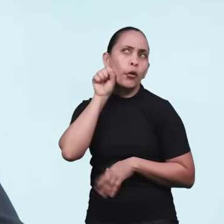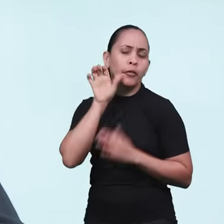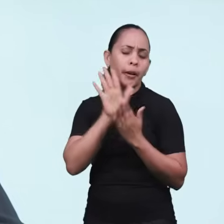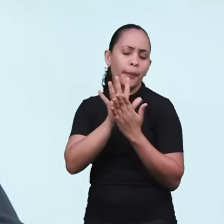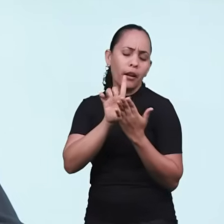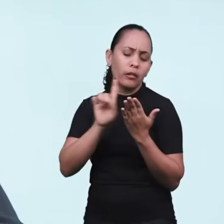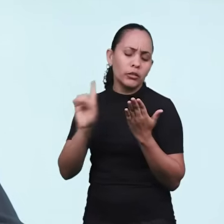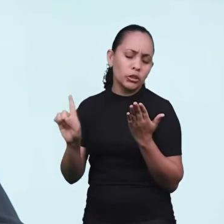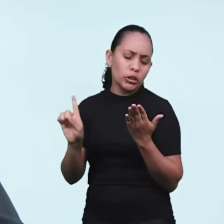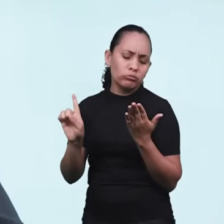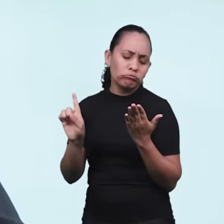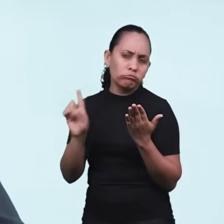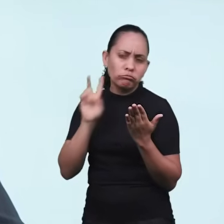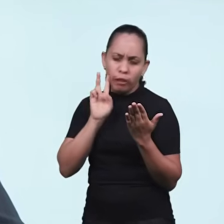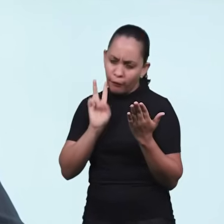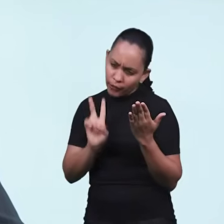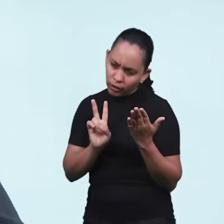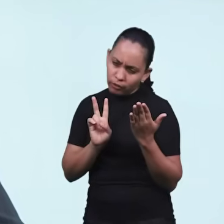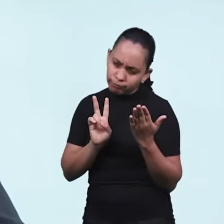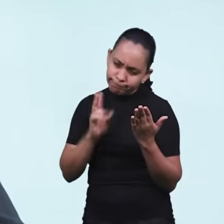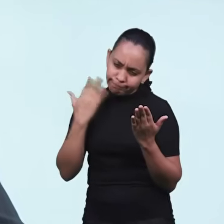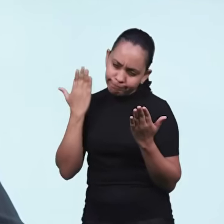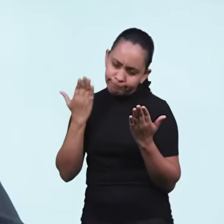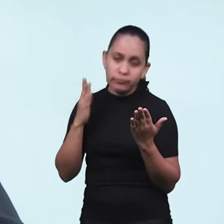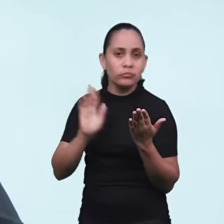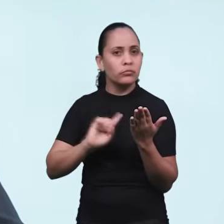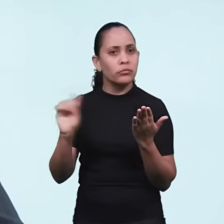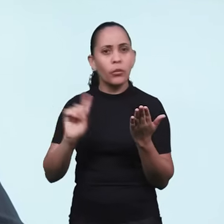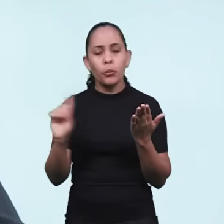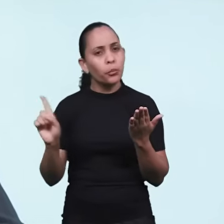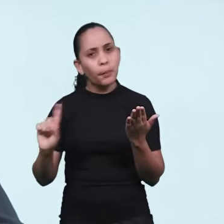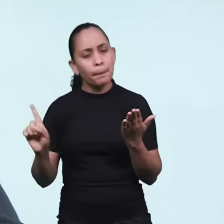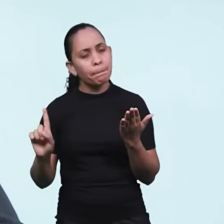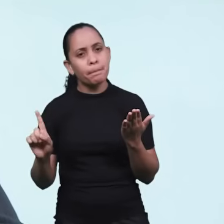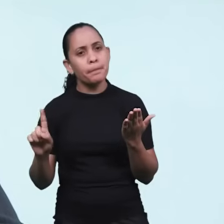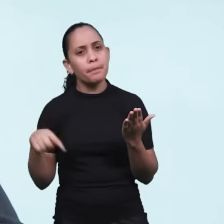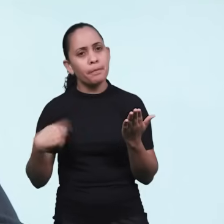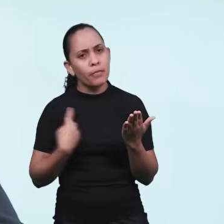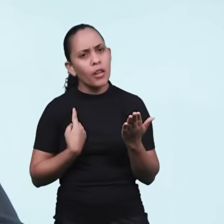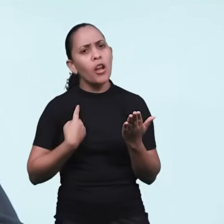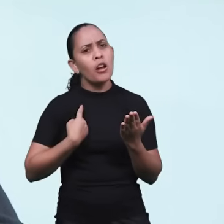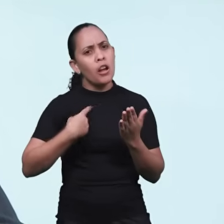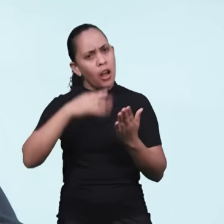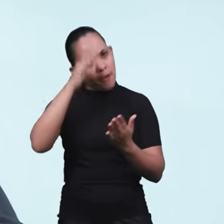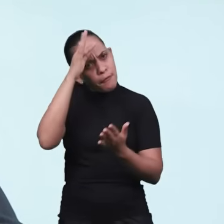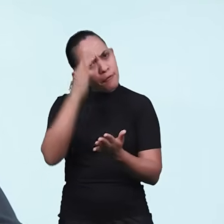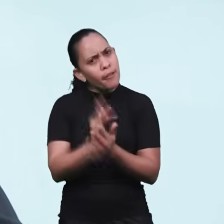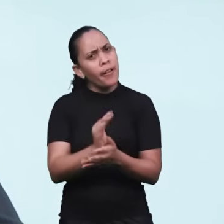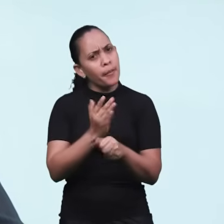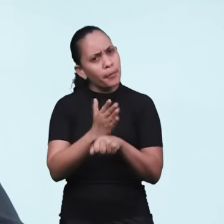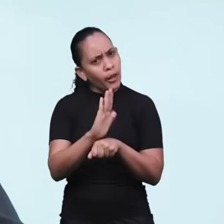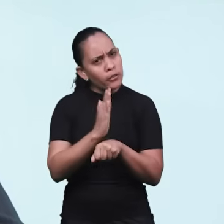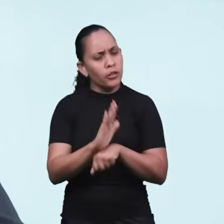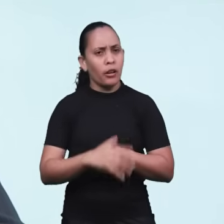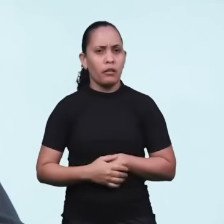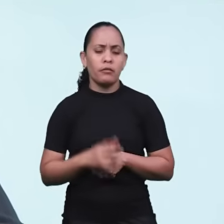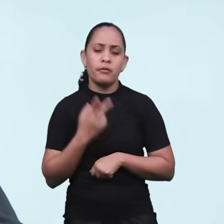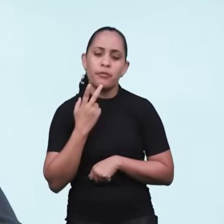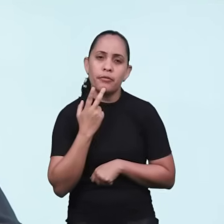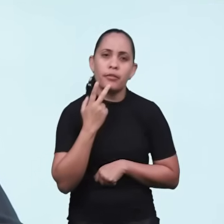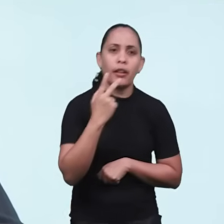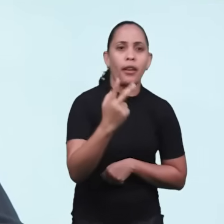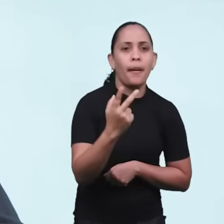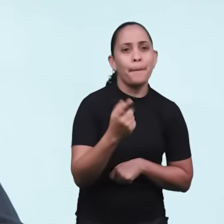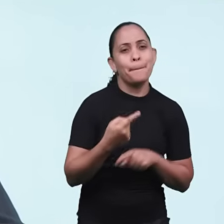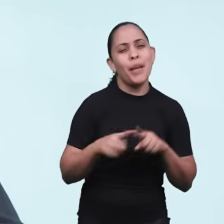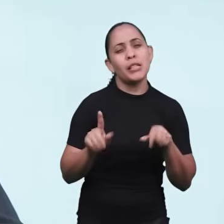um testemunho de fé. Não é verdade? Não só ouvintes da palavra, mas cumpridores dela, né? A palavra de Deus é a